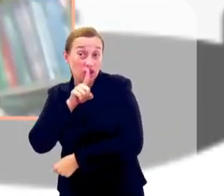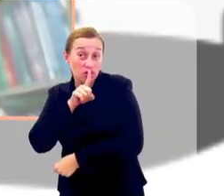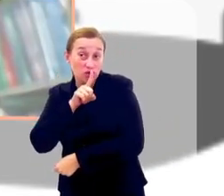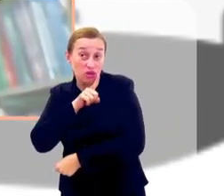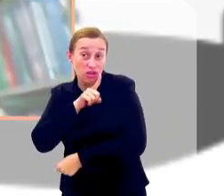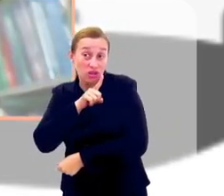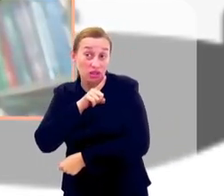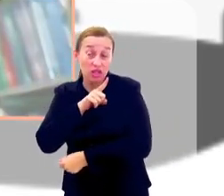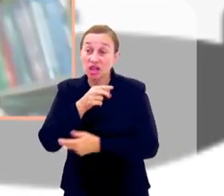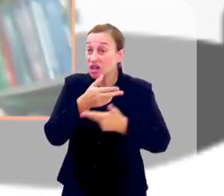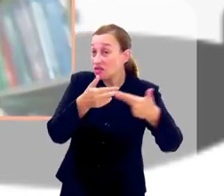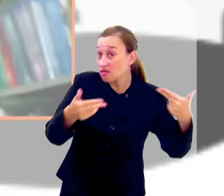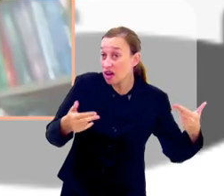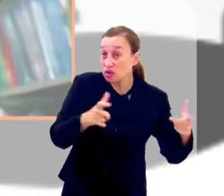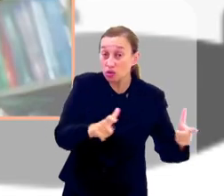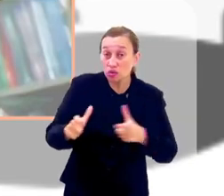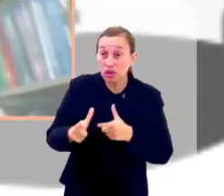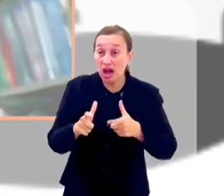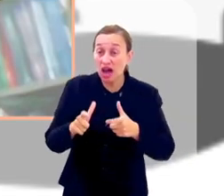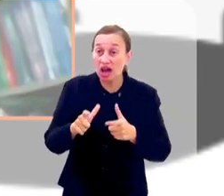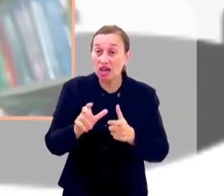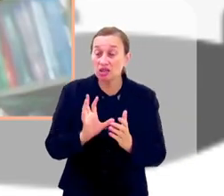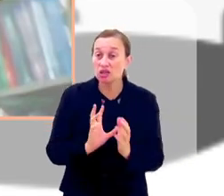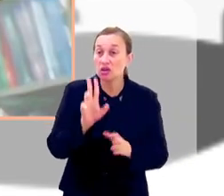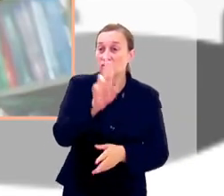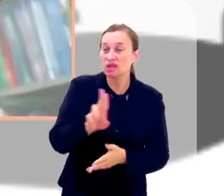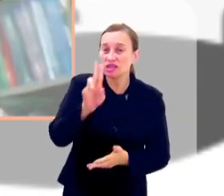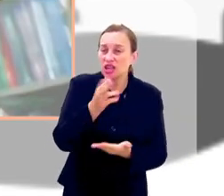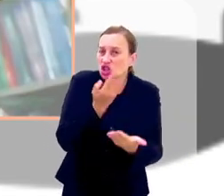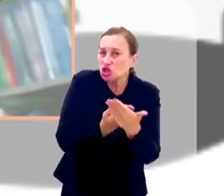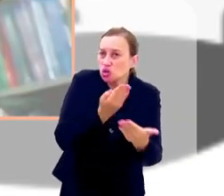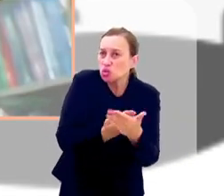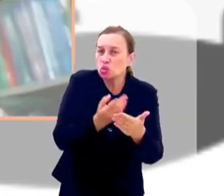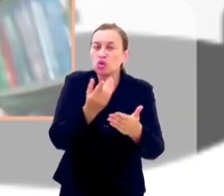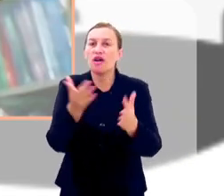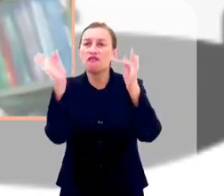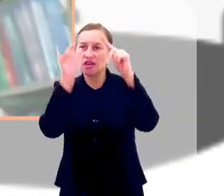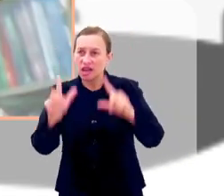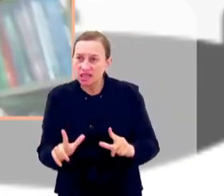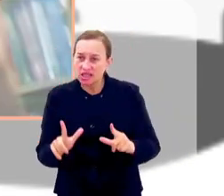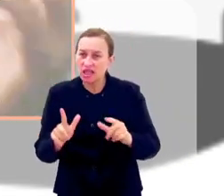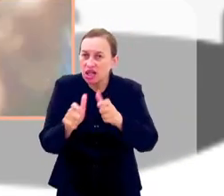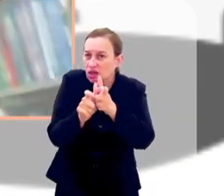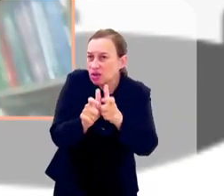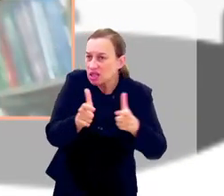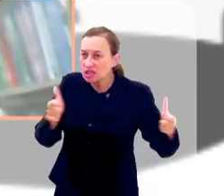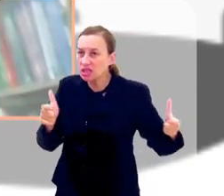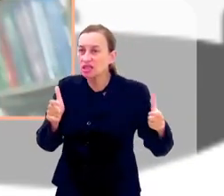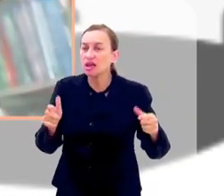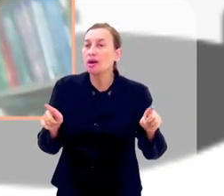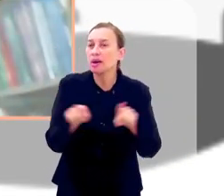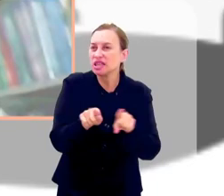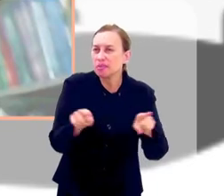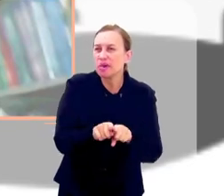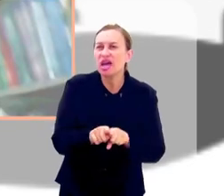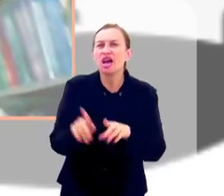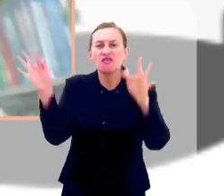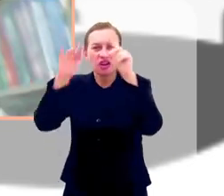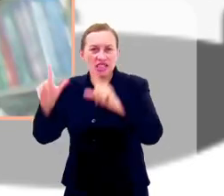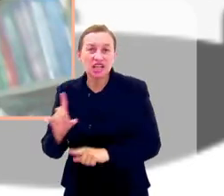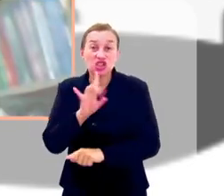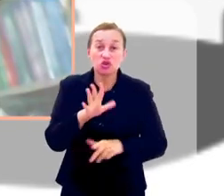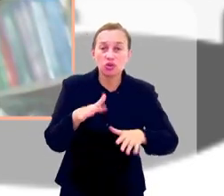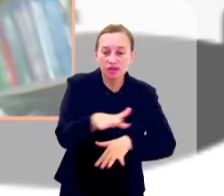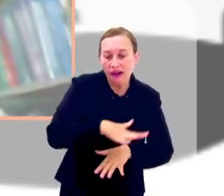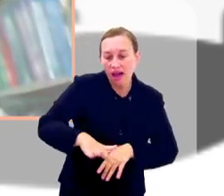São centros que se dedicam a estudar felicidade. Felicidade no sentido mais amplo, mas também felicidade